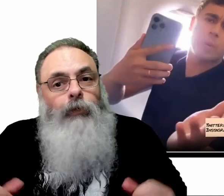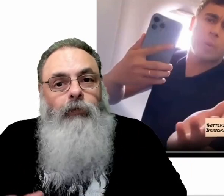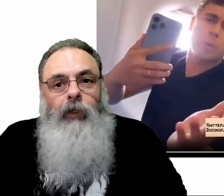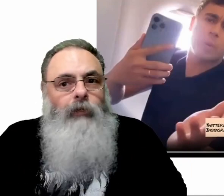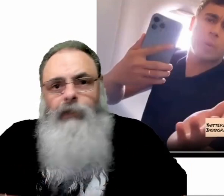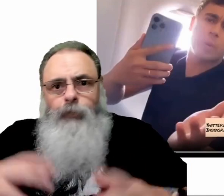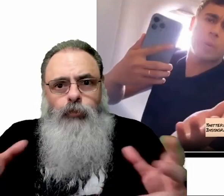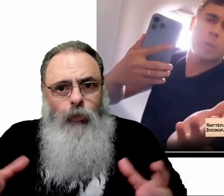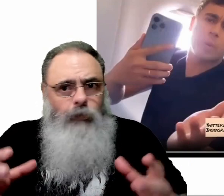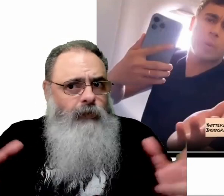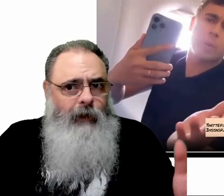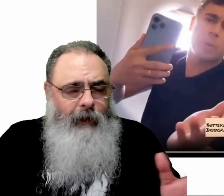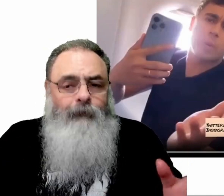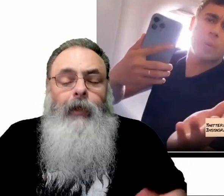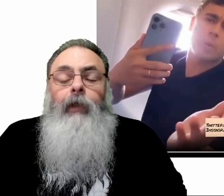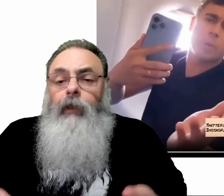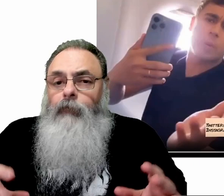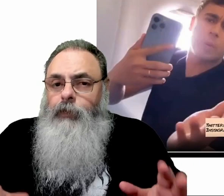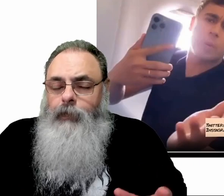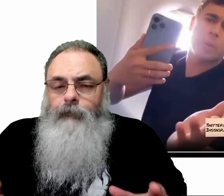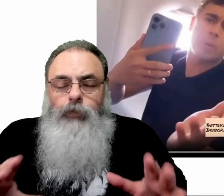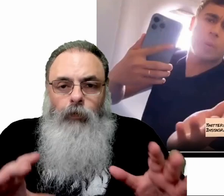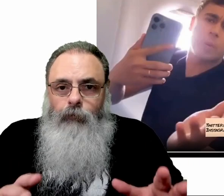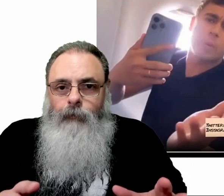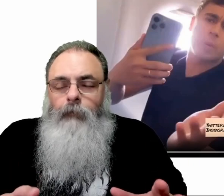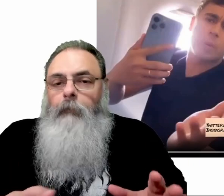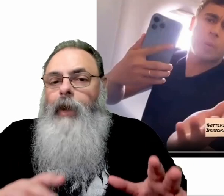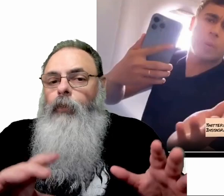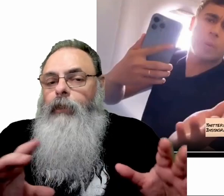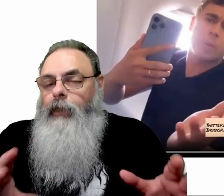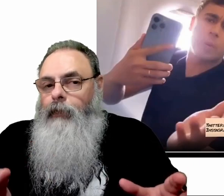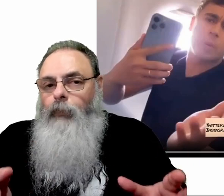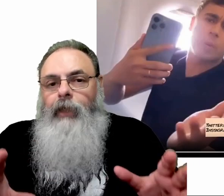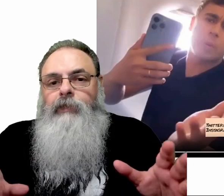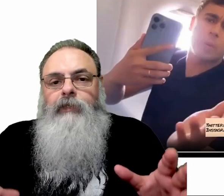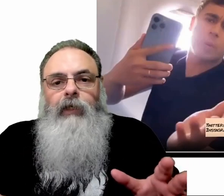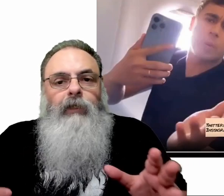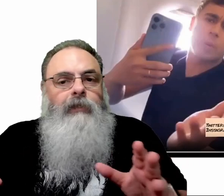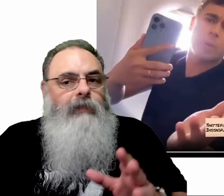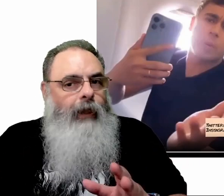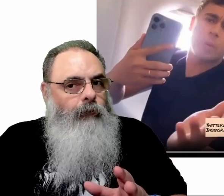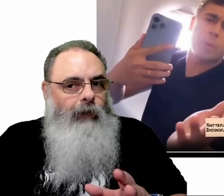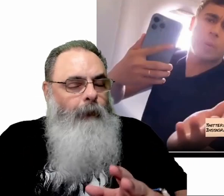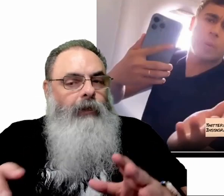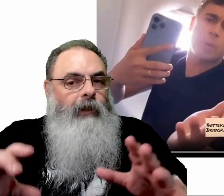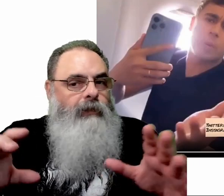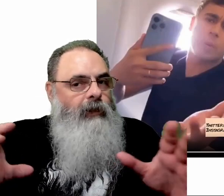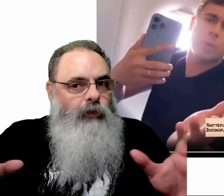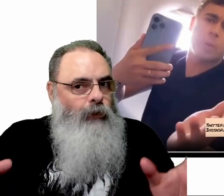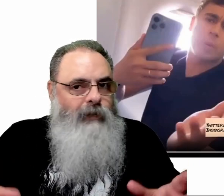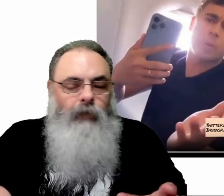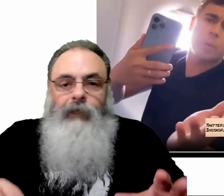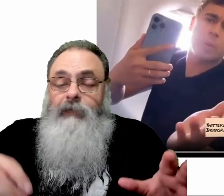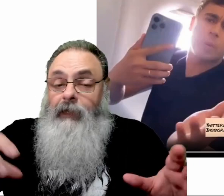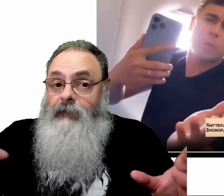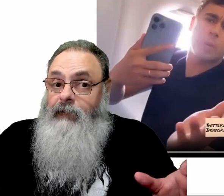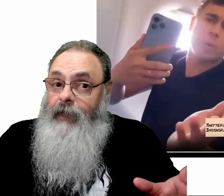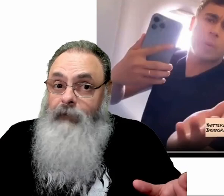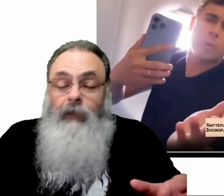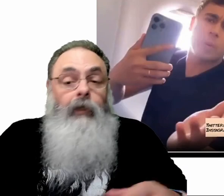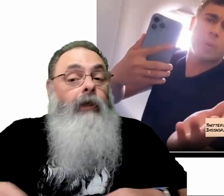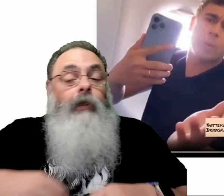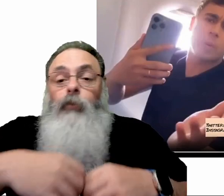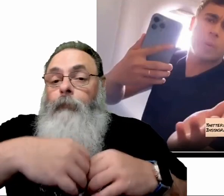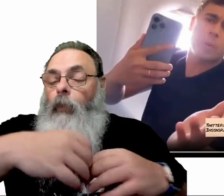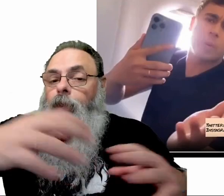contra o Nicolas Que absurdo não sei que lá veja de novo a maioria não quer dizer que tá certo tá poderia ser a situação dela estar